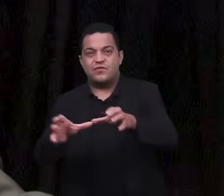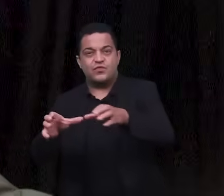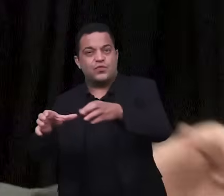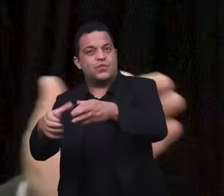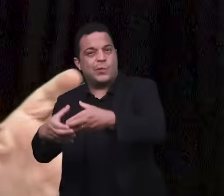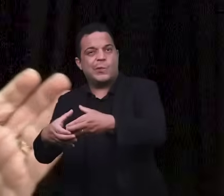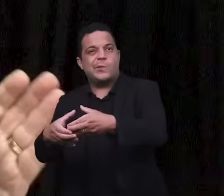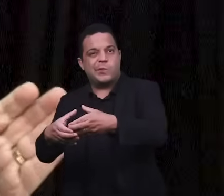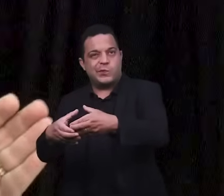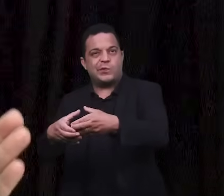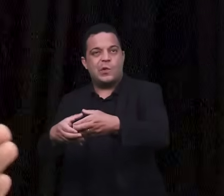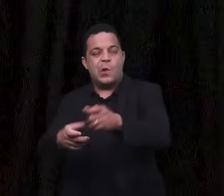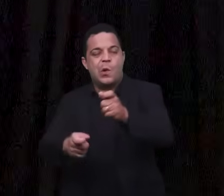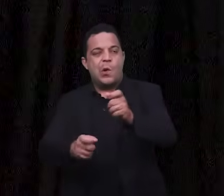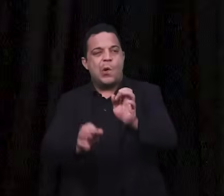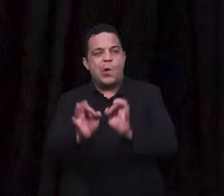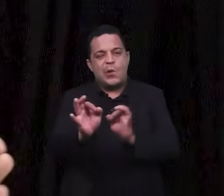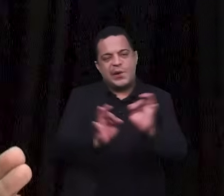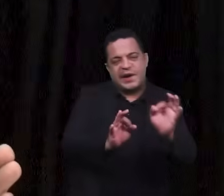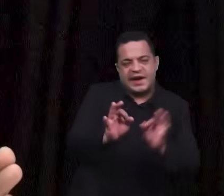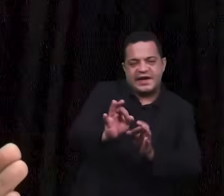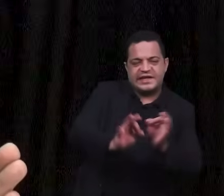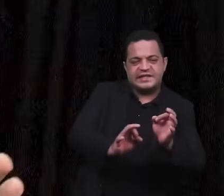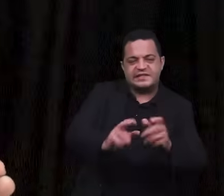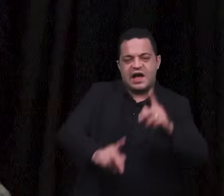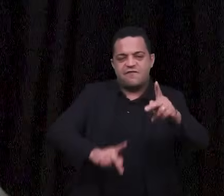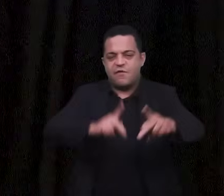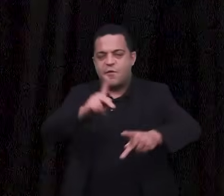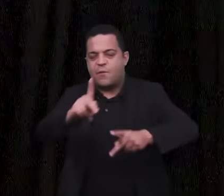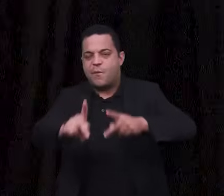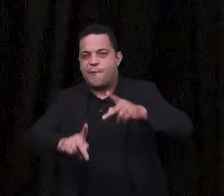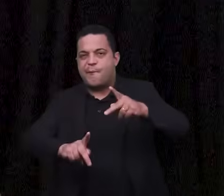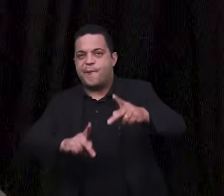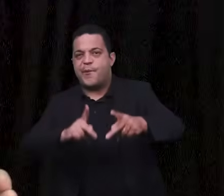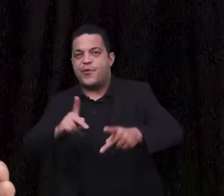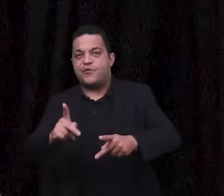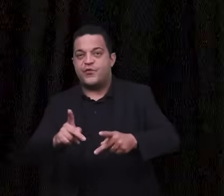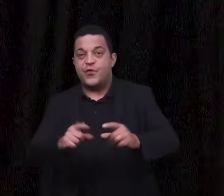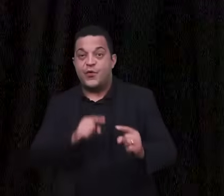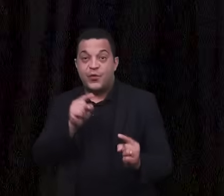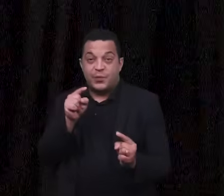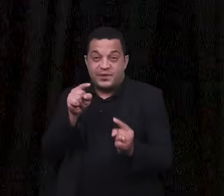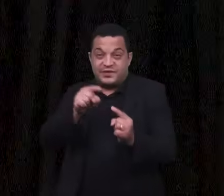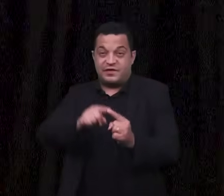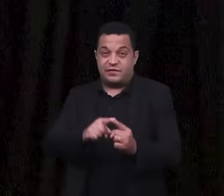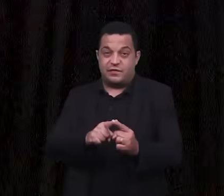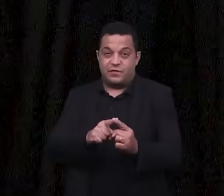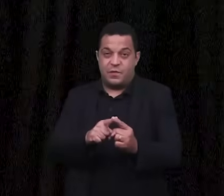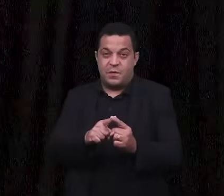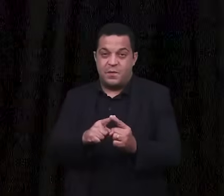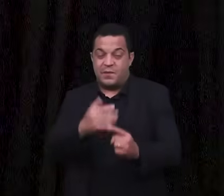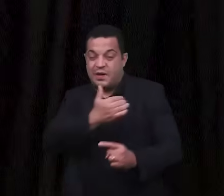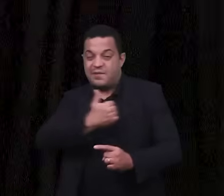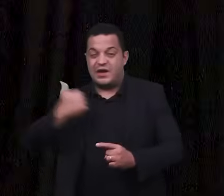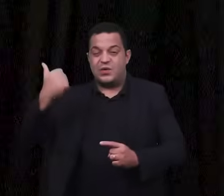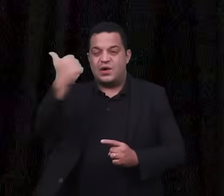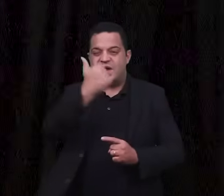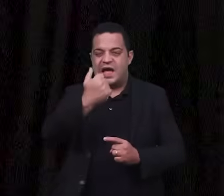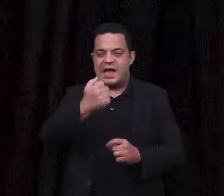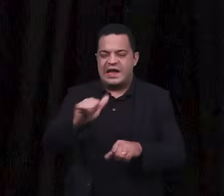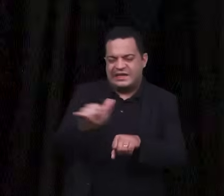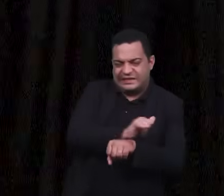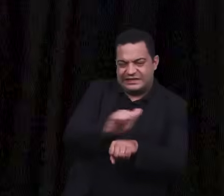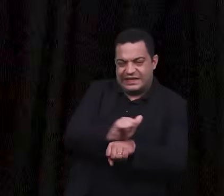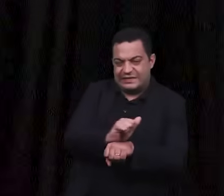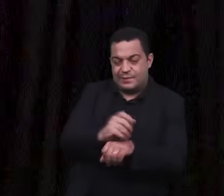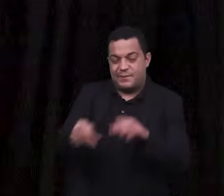de 50, ou seja, organizar para que houvesse condições de se administrar. Eu acho isso